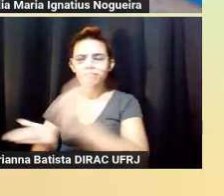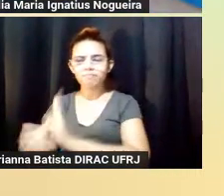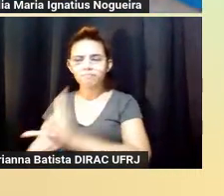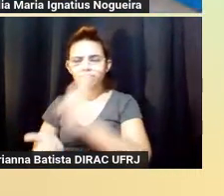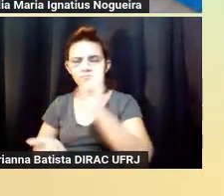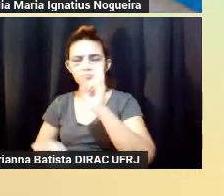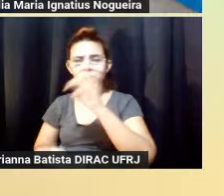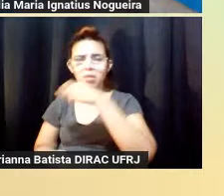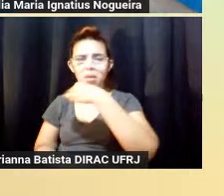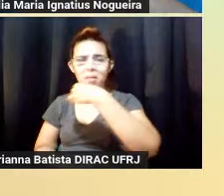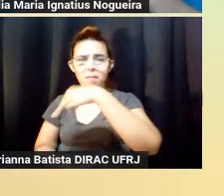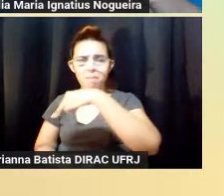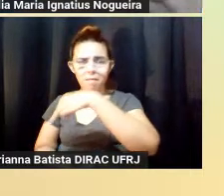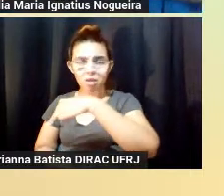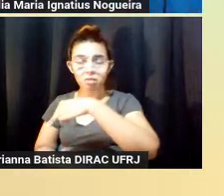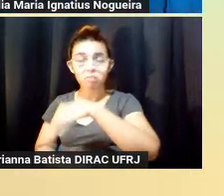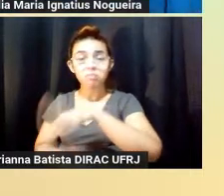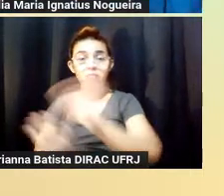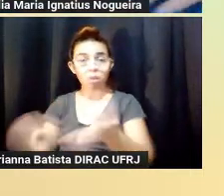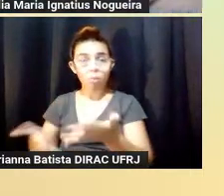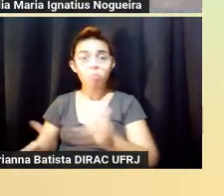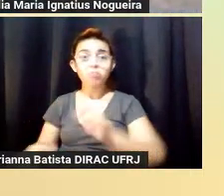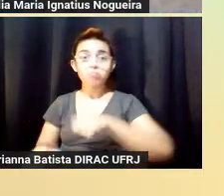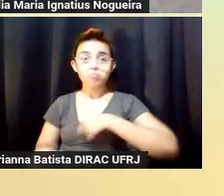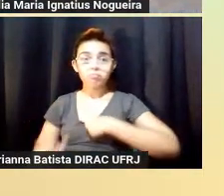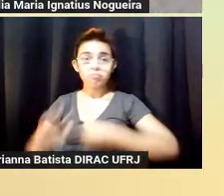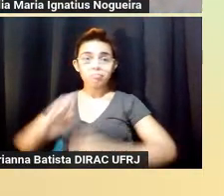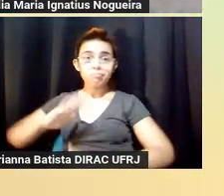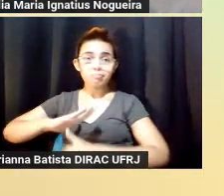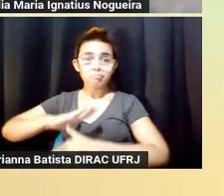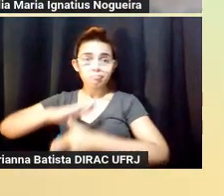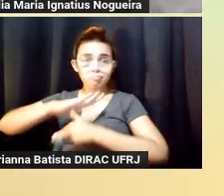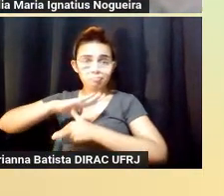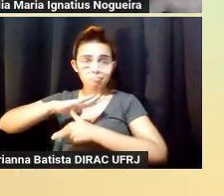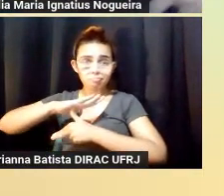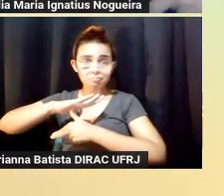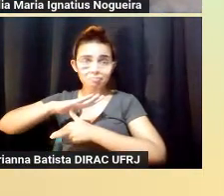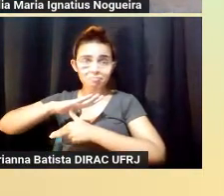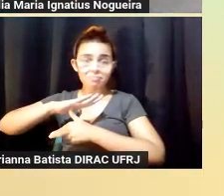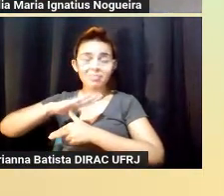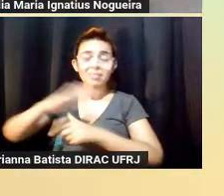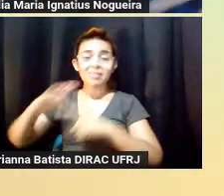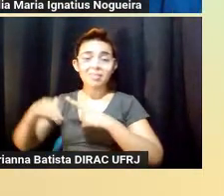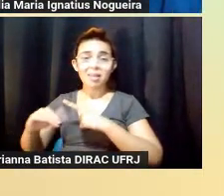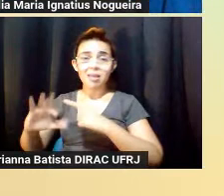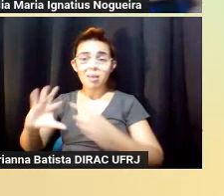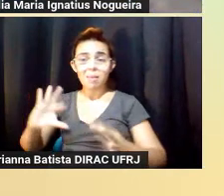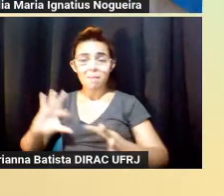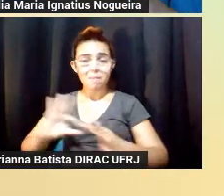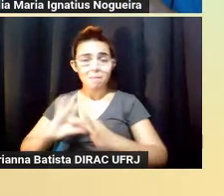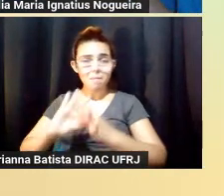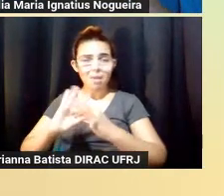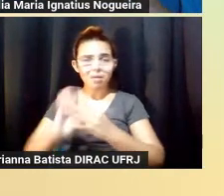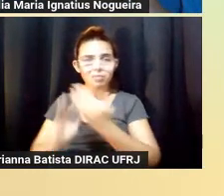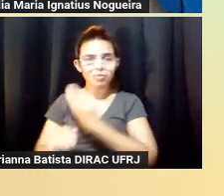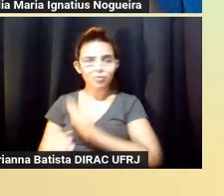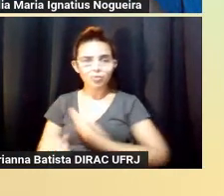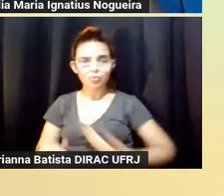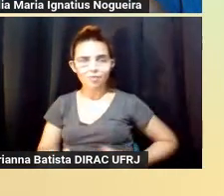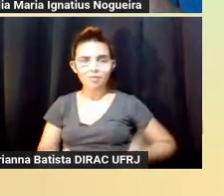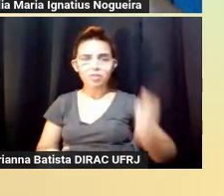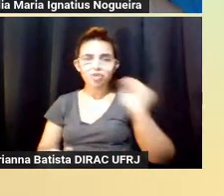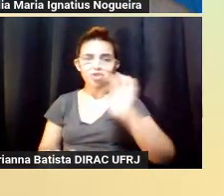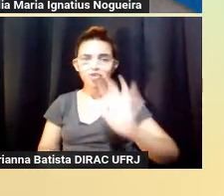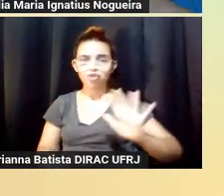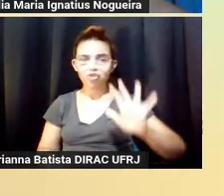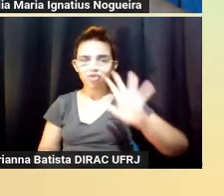tornei pró-reitora de extensão, e, através disso, eu fiz uma parceria com o governo de Estado para fazer o curso de